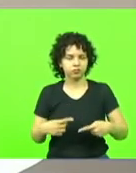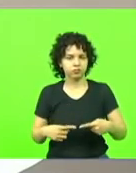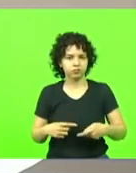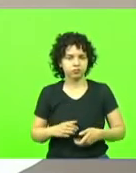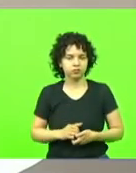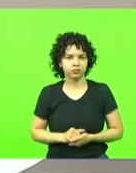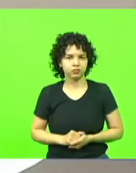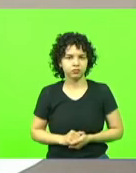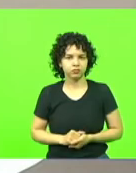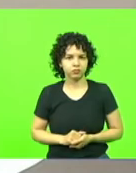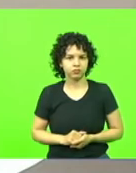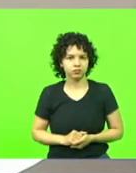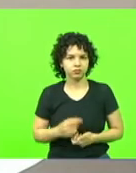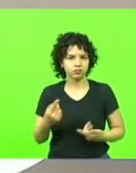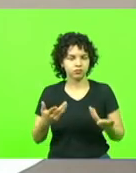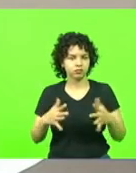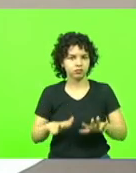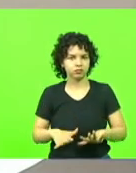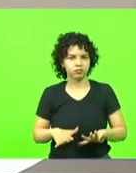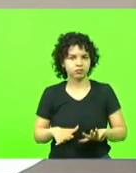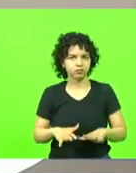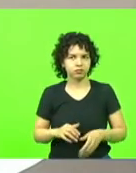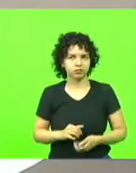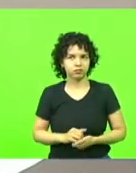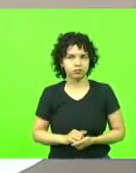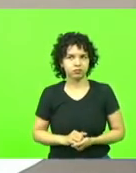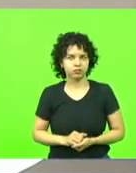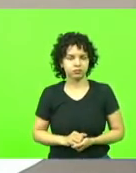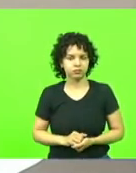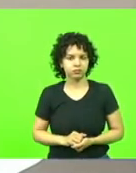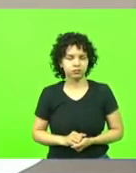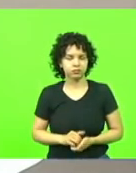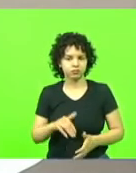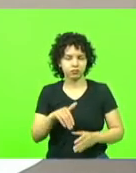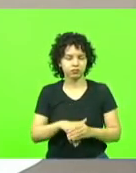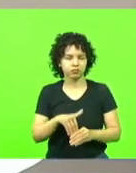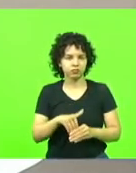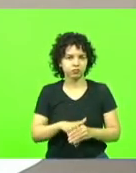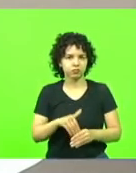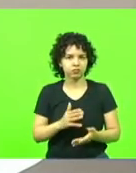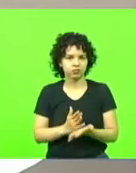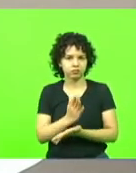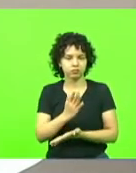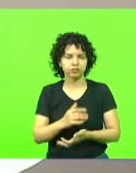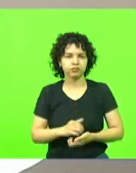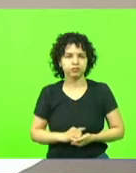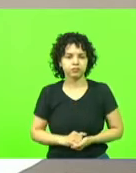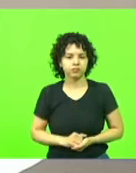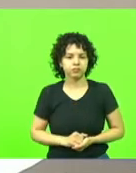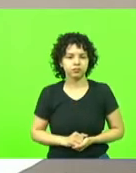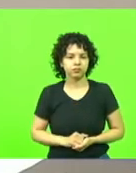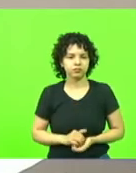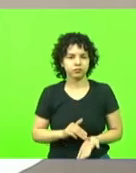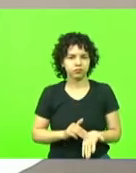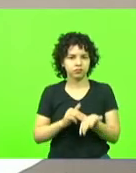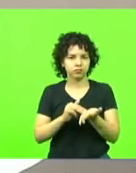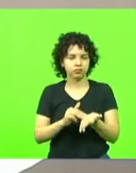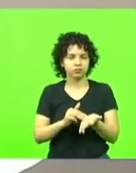Não havendo quem queira discutir, em votação. Aprovado. Moção número